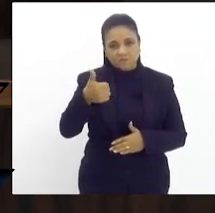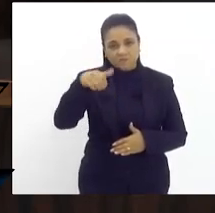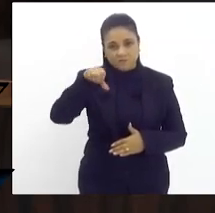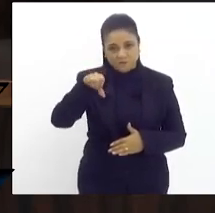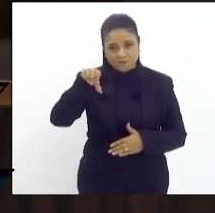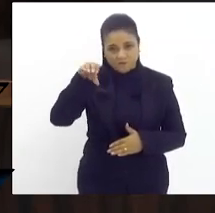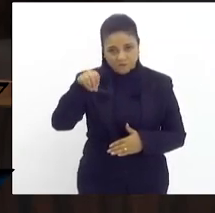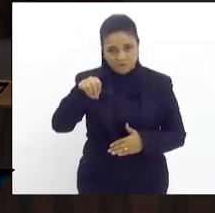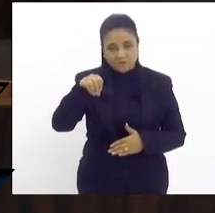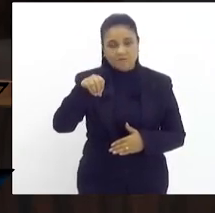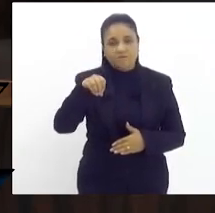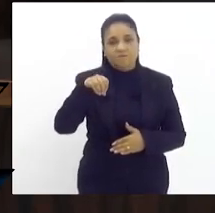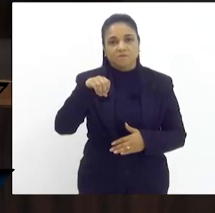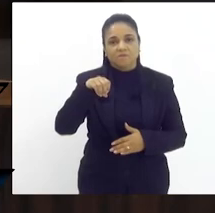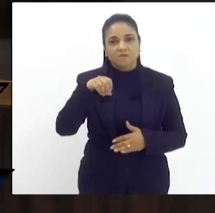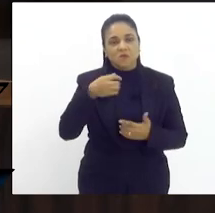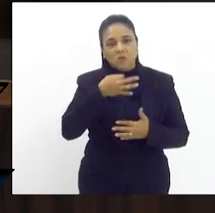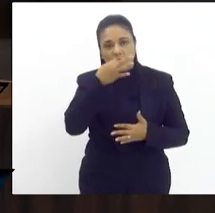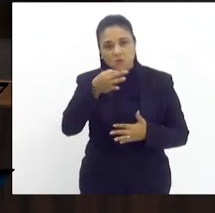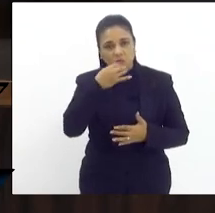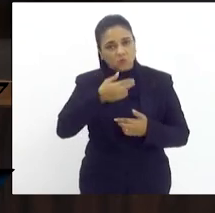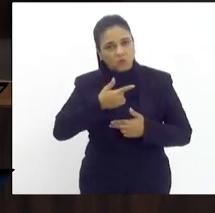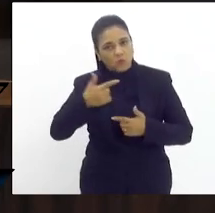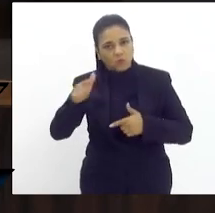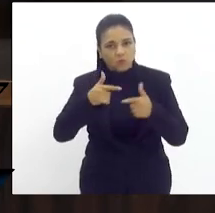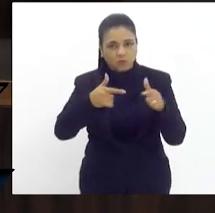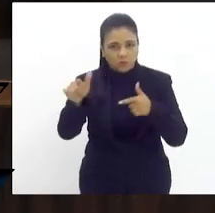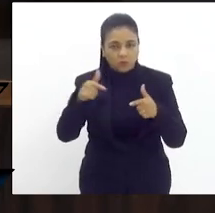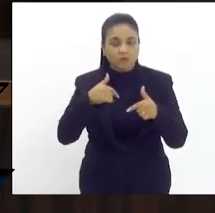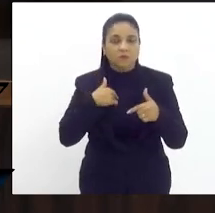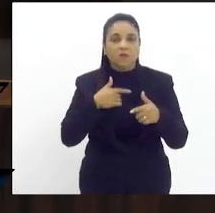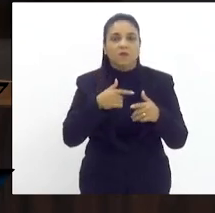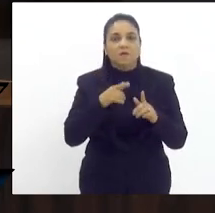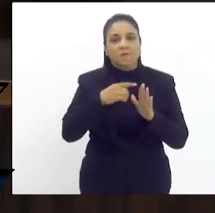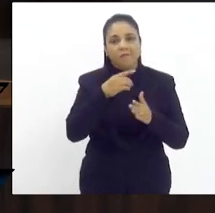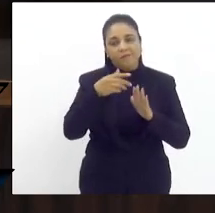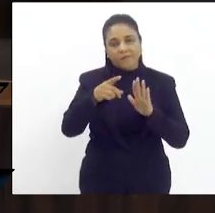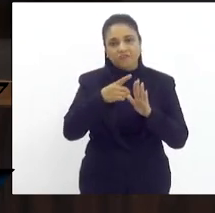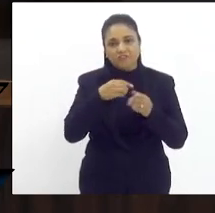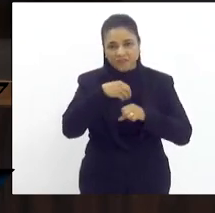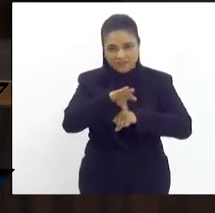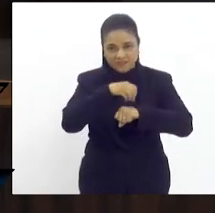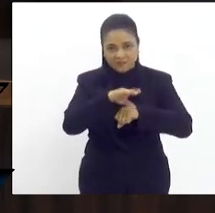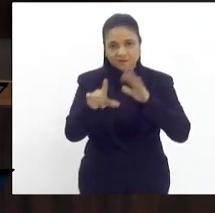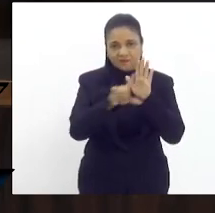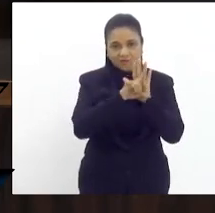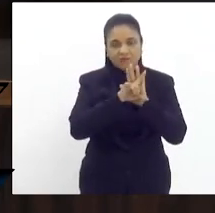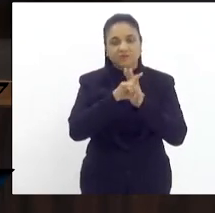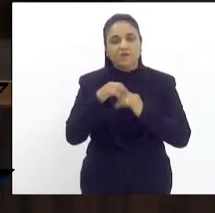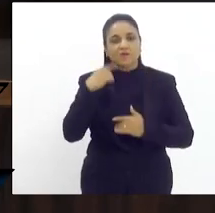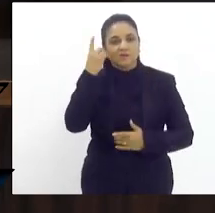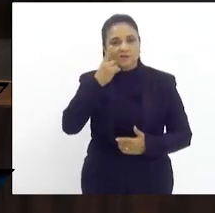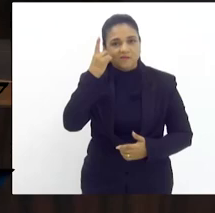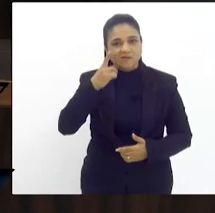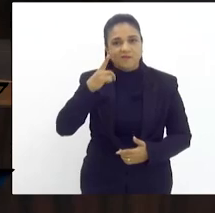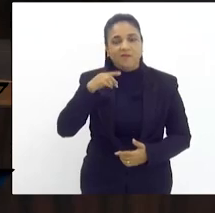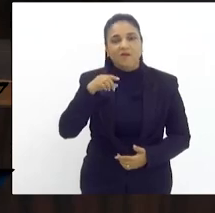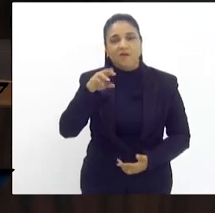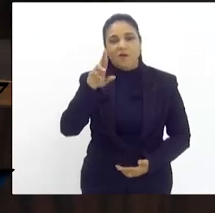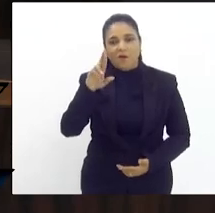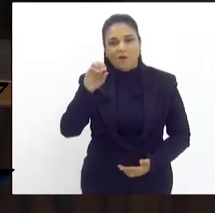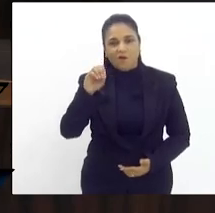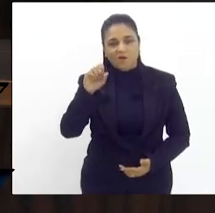outras previdências parecidas da comissão de indicação Legislativa favorável relator Deputado Rosemberg Reis